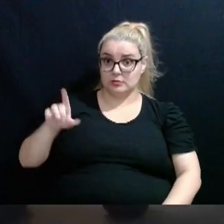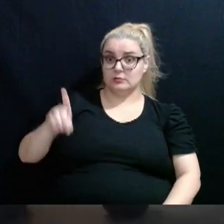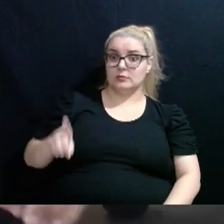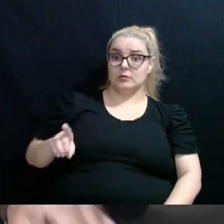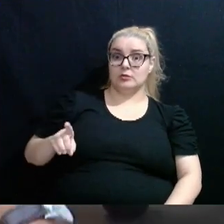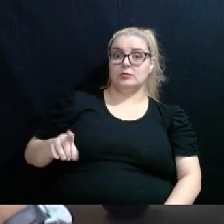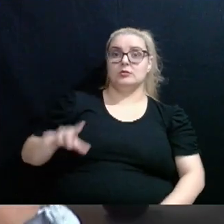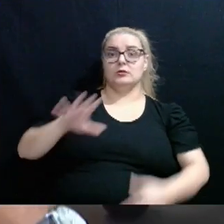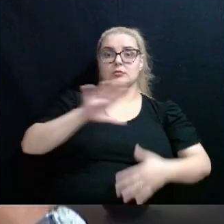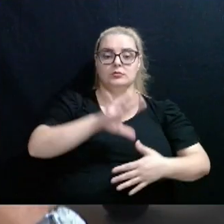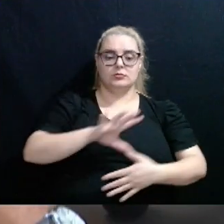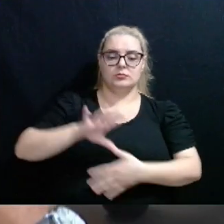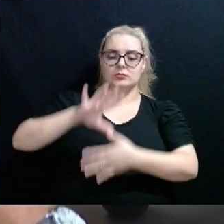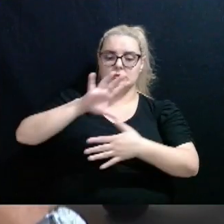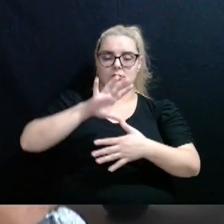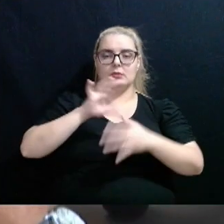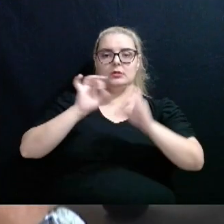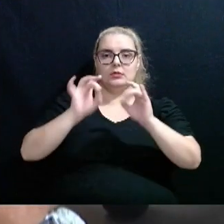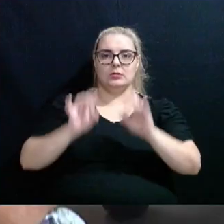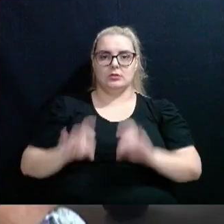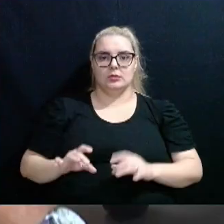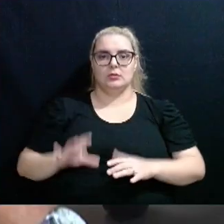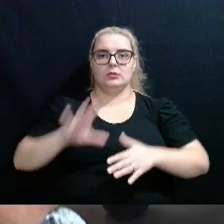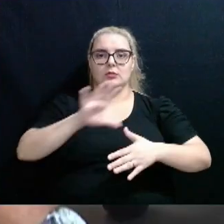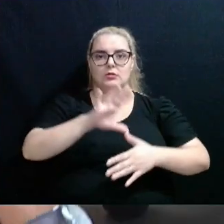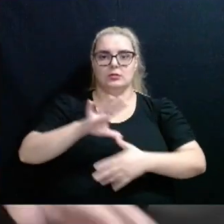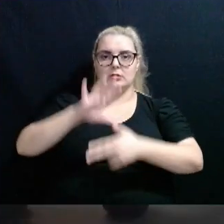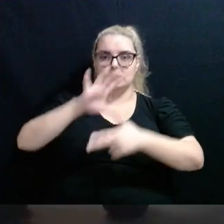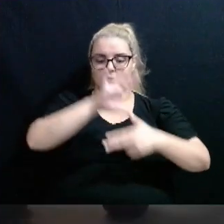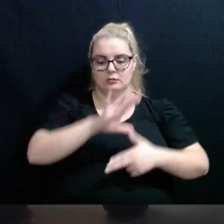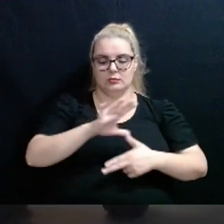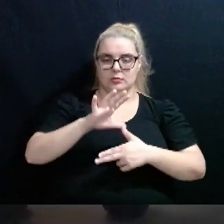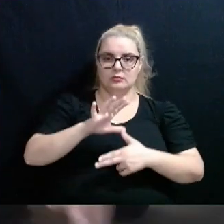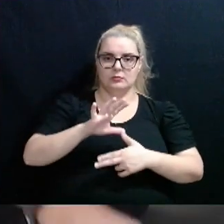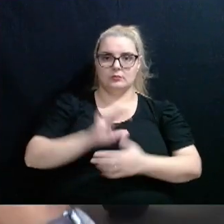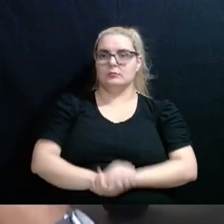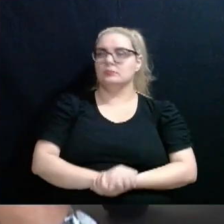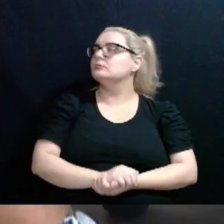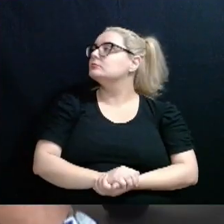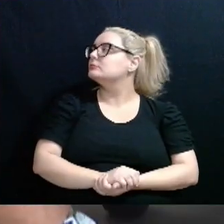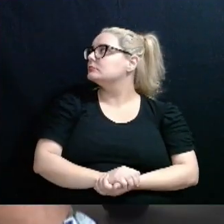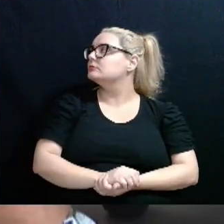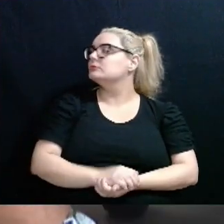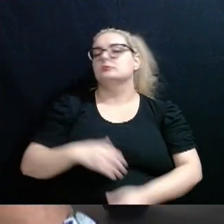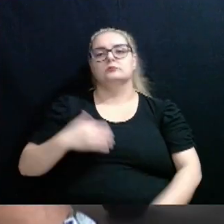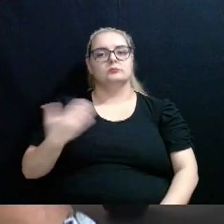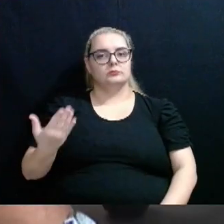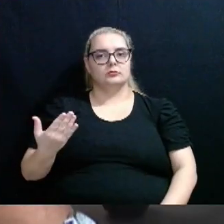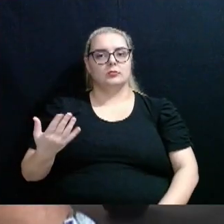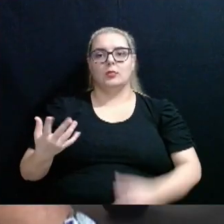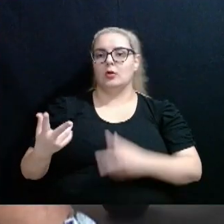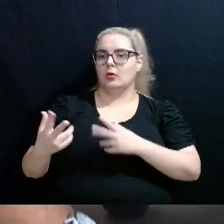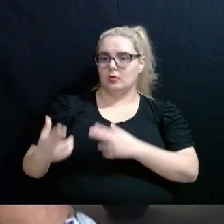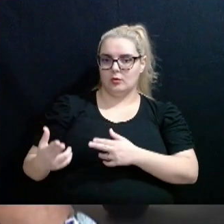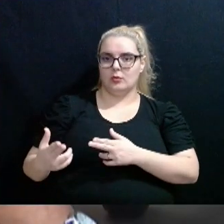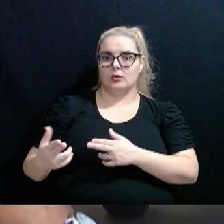americano, especialmente na América Latina. Então nós temos, de um lado, brilhantemente como colocou o professor